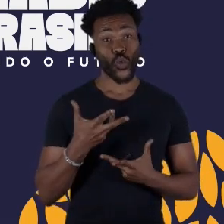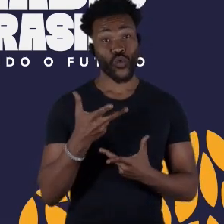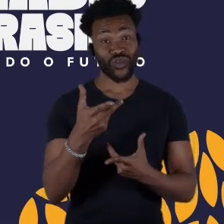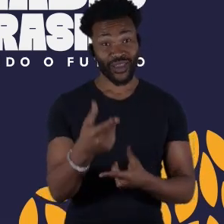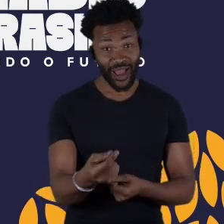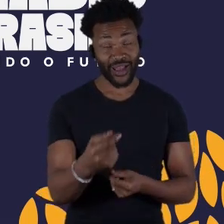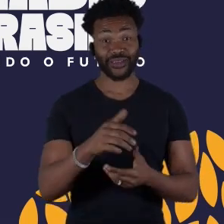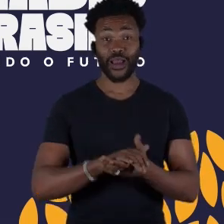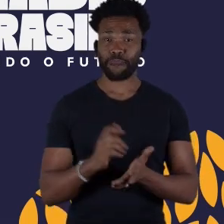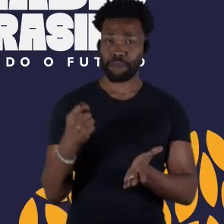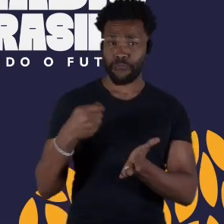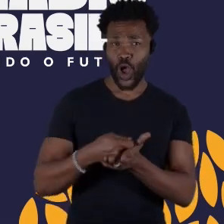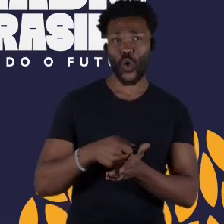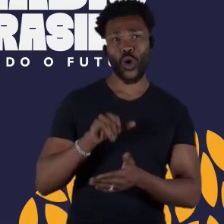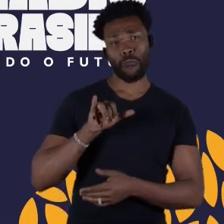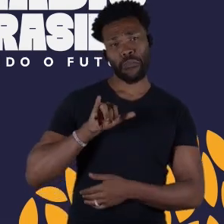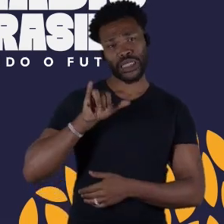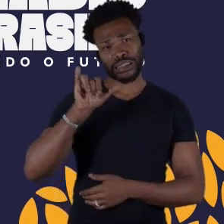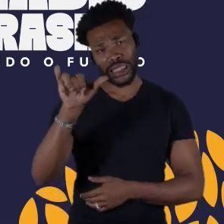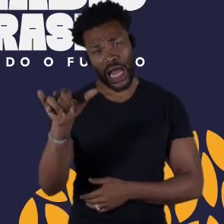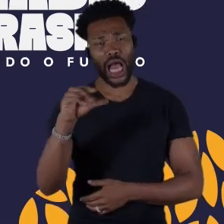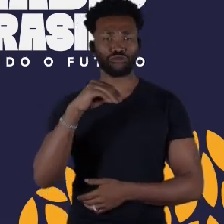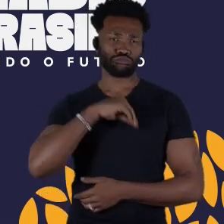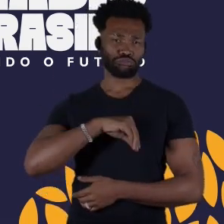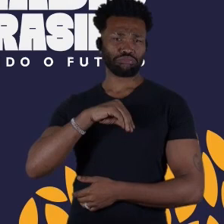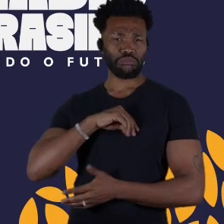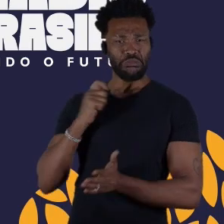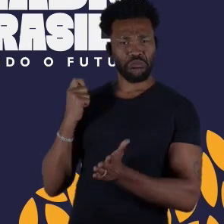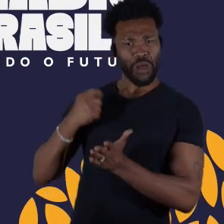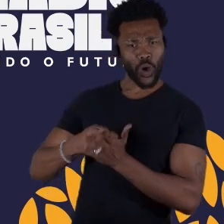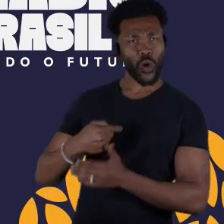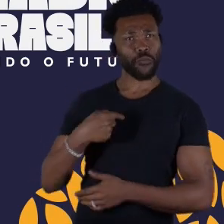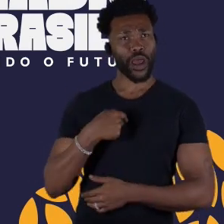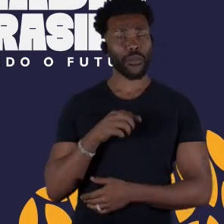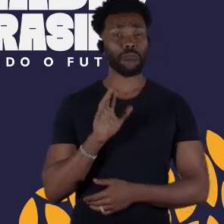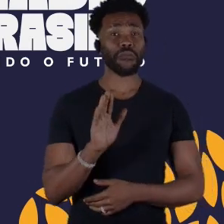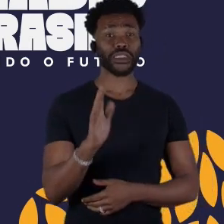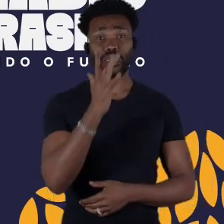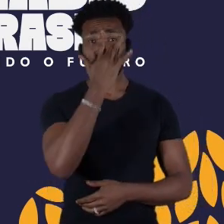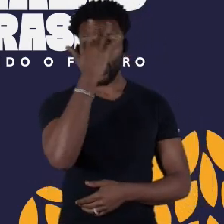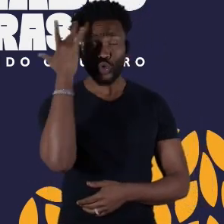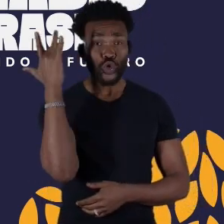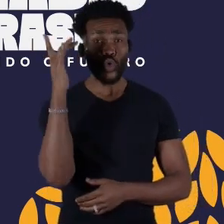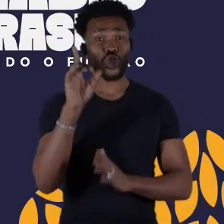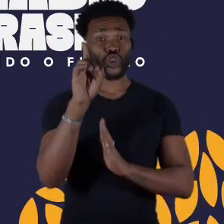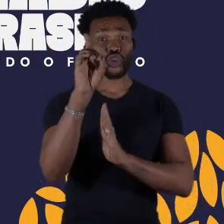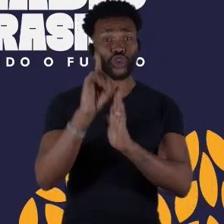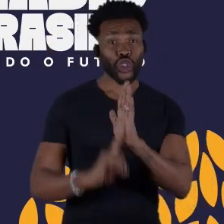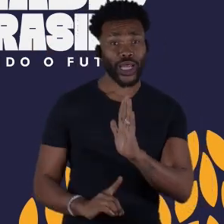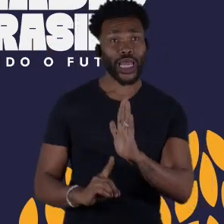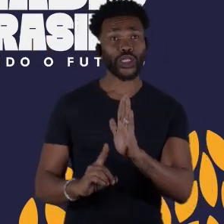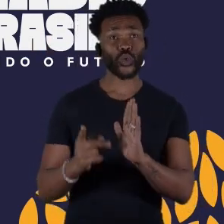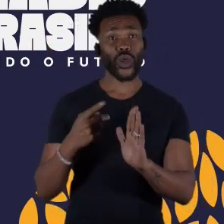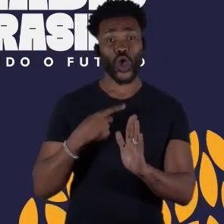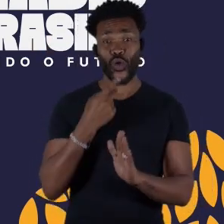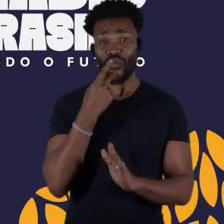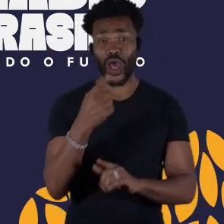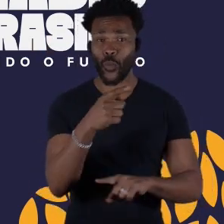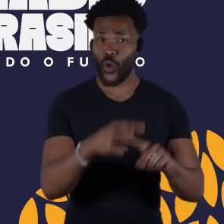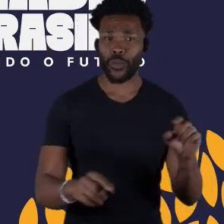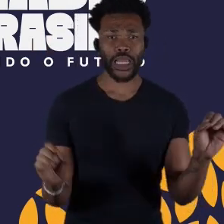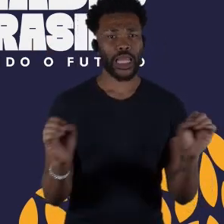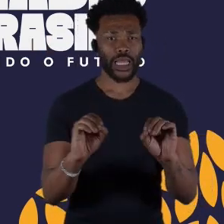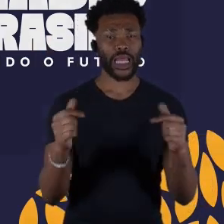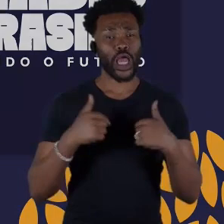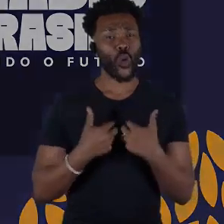aqui, pagaram minha passagem, meus honorários, mas ninguém tem direito a interferir com minha fala. Eu sempre